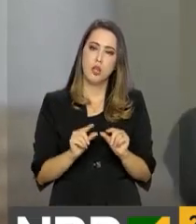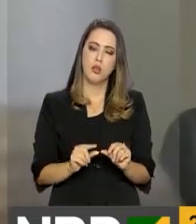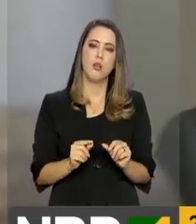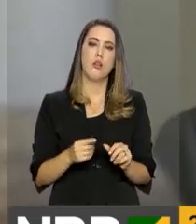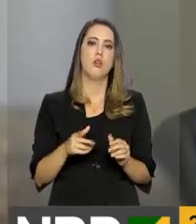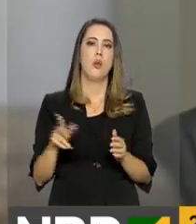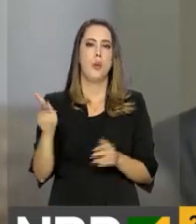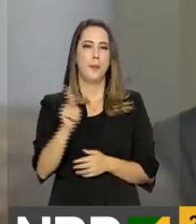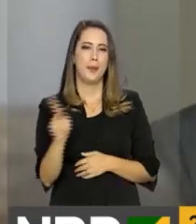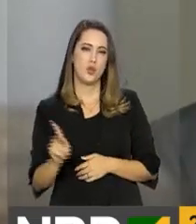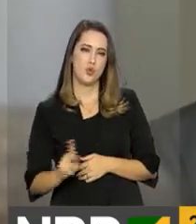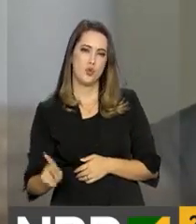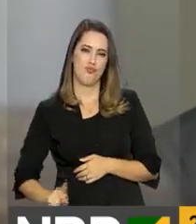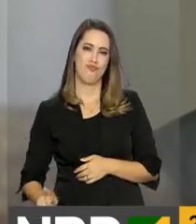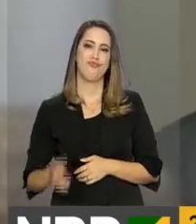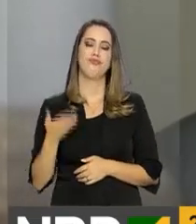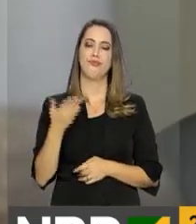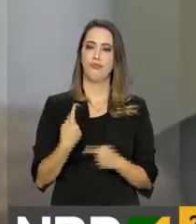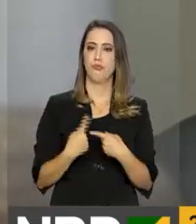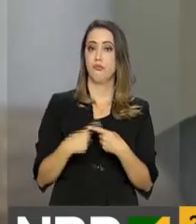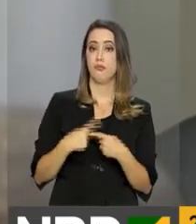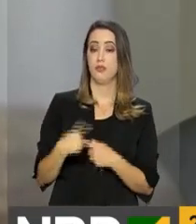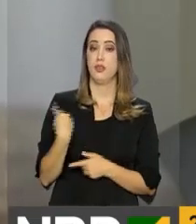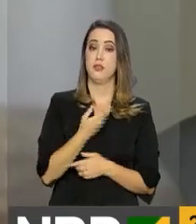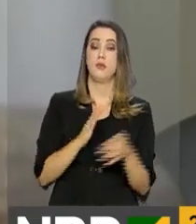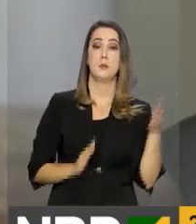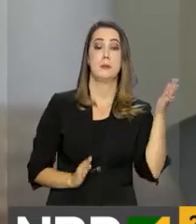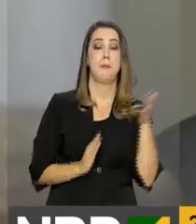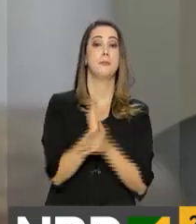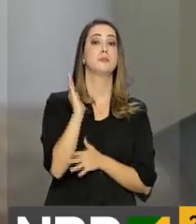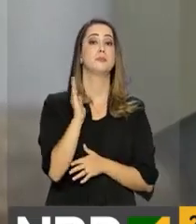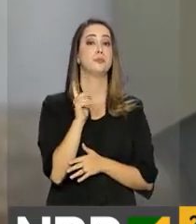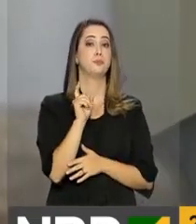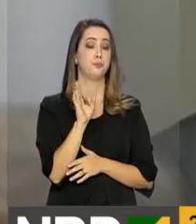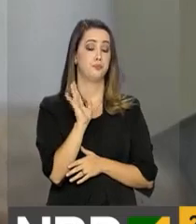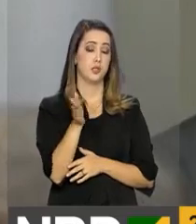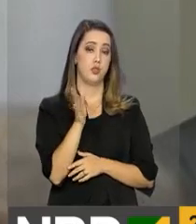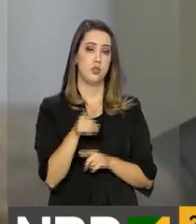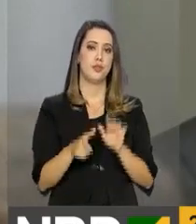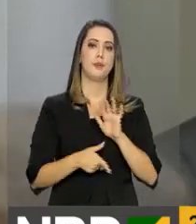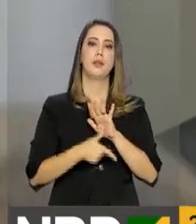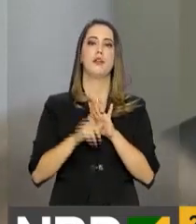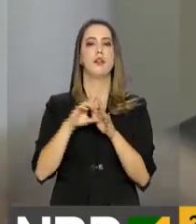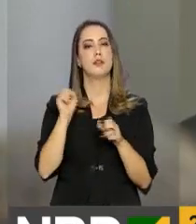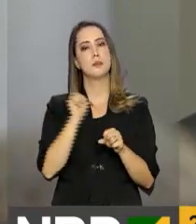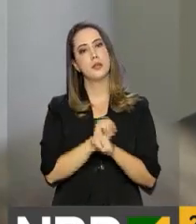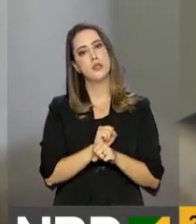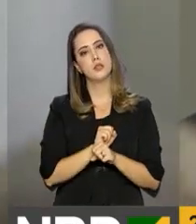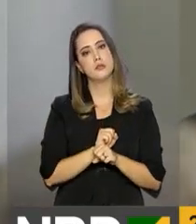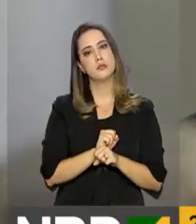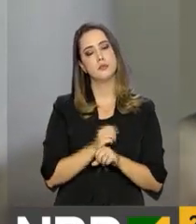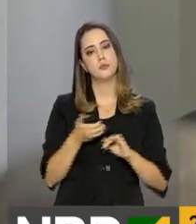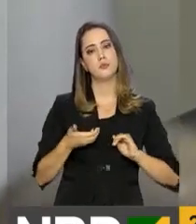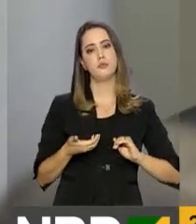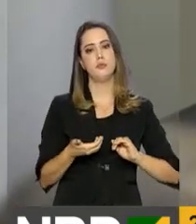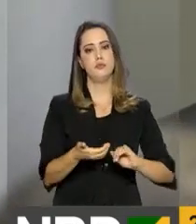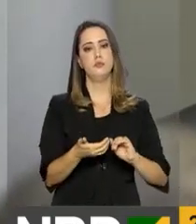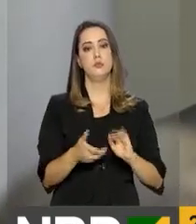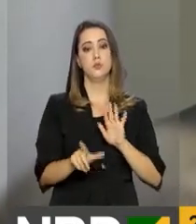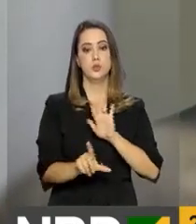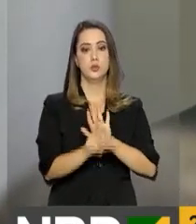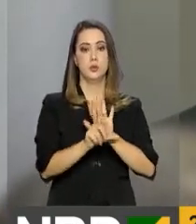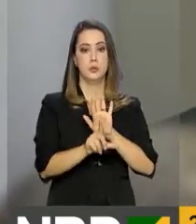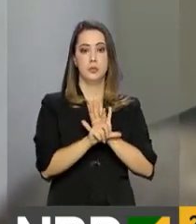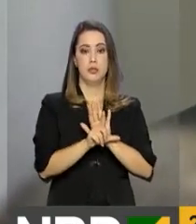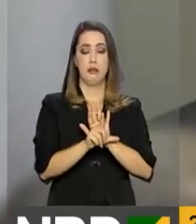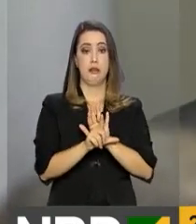prejuízos da Petrobras, até porque fizemos aprovar, que estava há muito tempo também no Congresso Nacional, uma lei de moralização